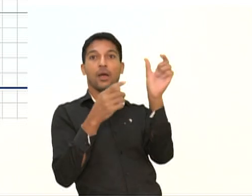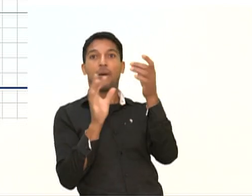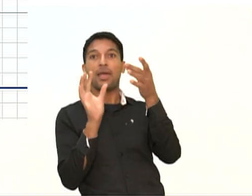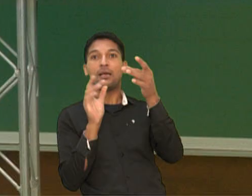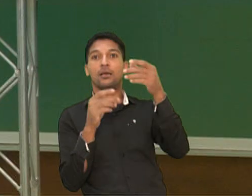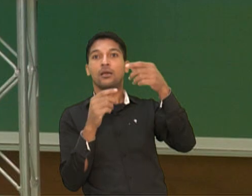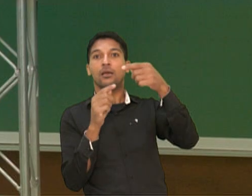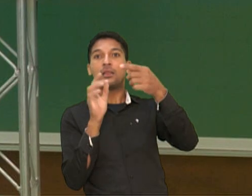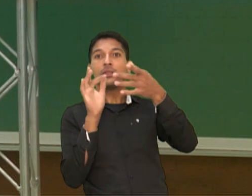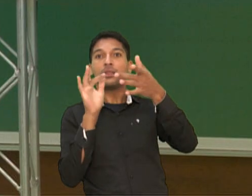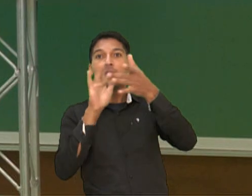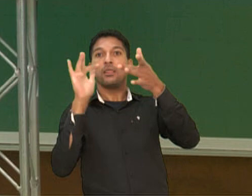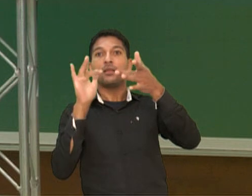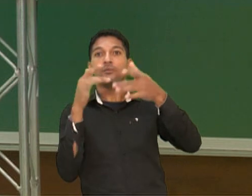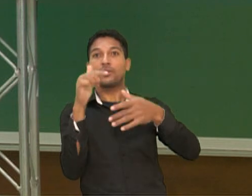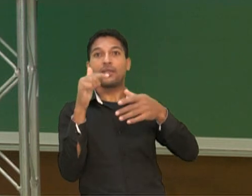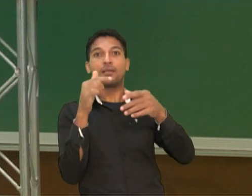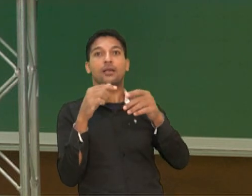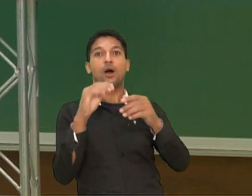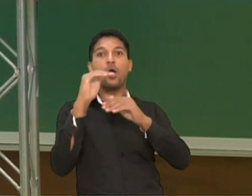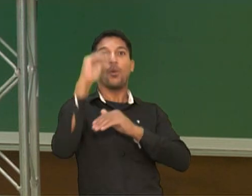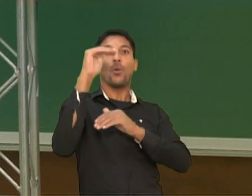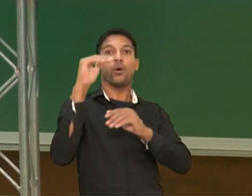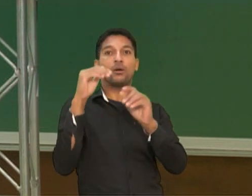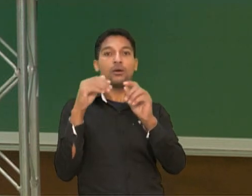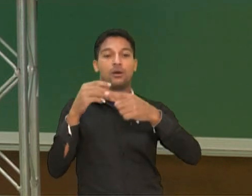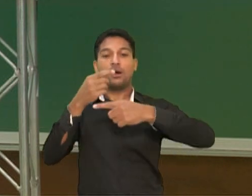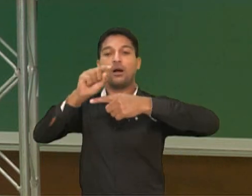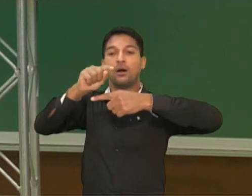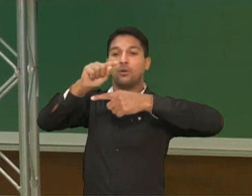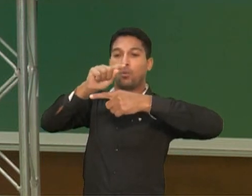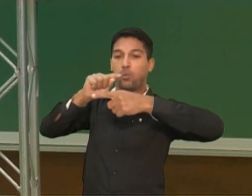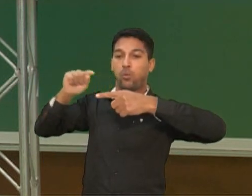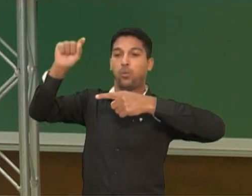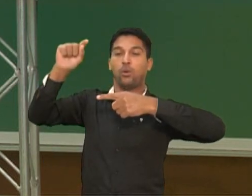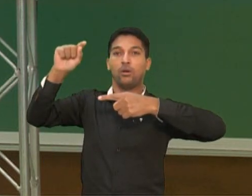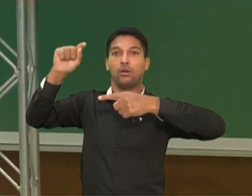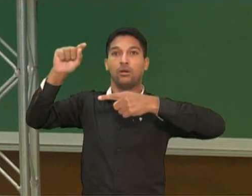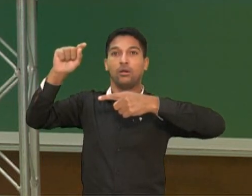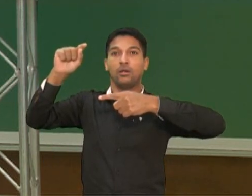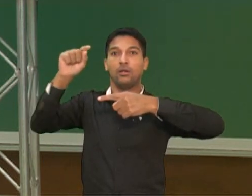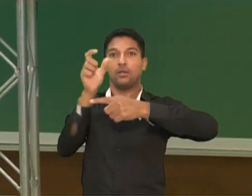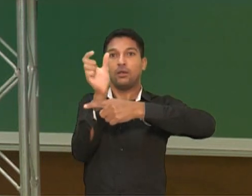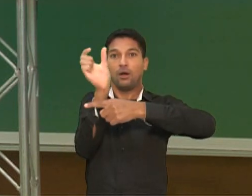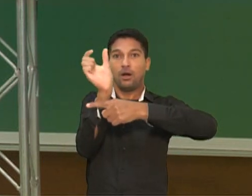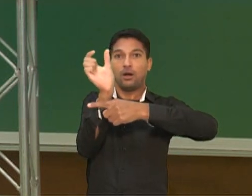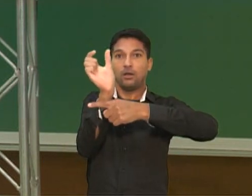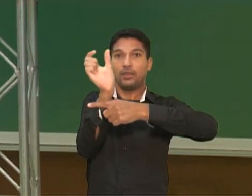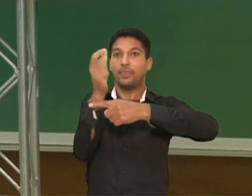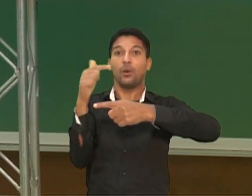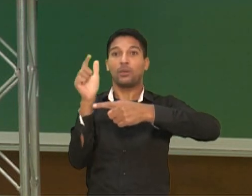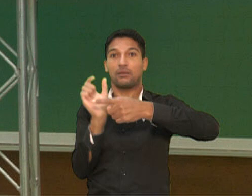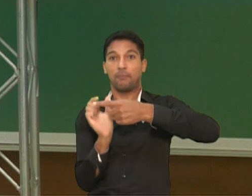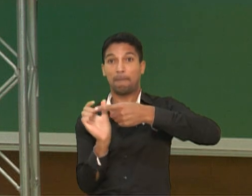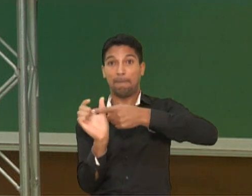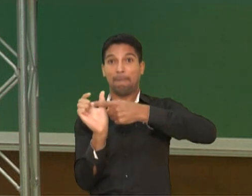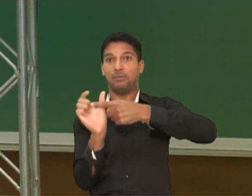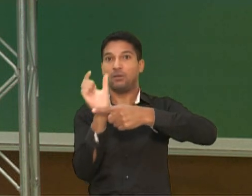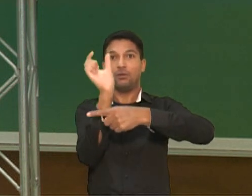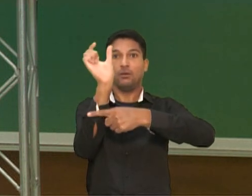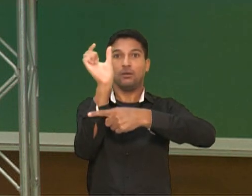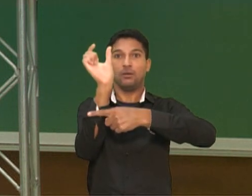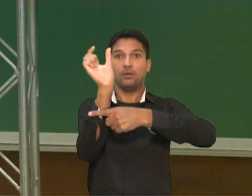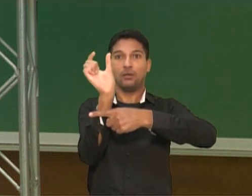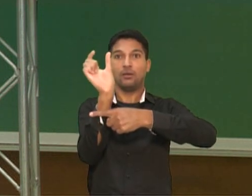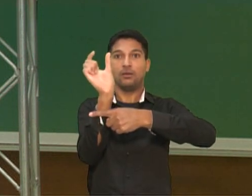tirar aí da equação e do valor do delta, né? Da equação, se a parábola é para cima ou é para baixo. Do valor do delta, se intercepta